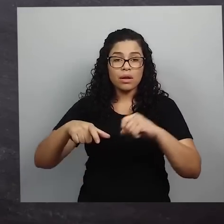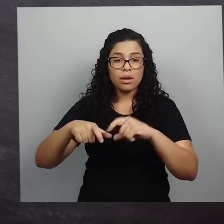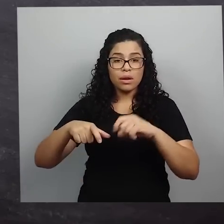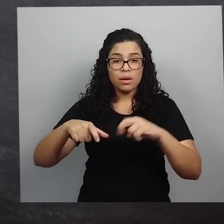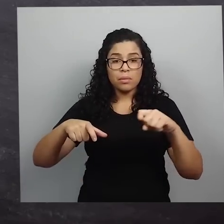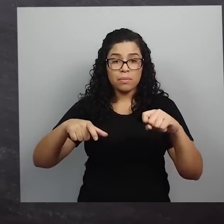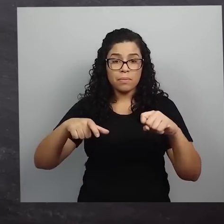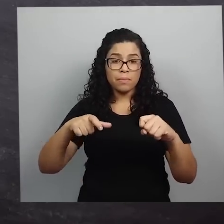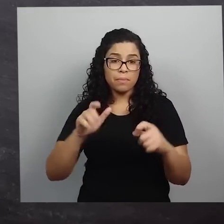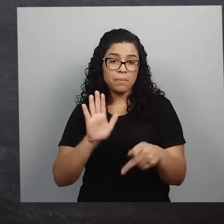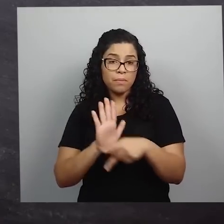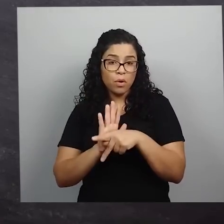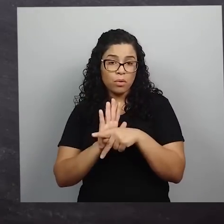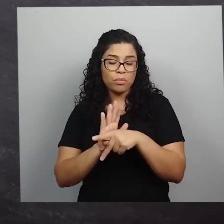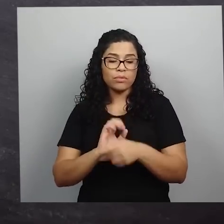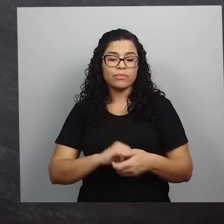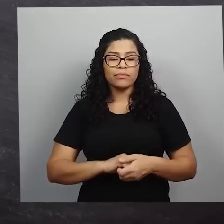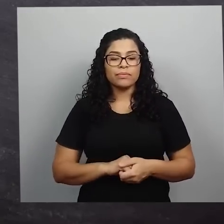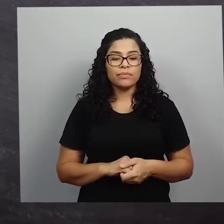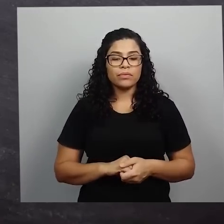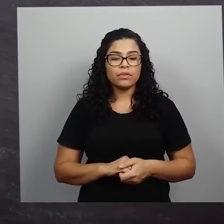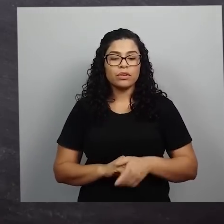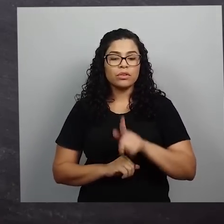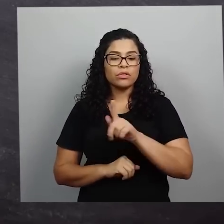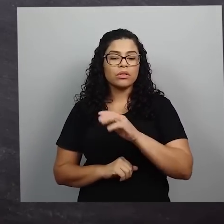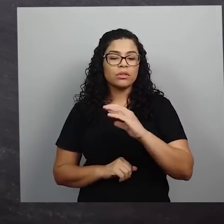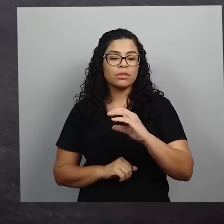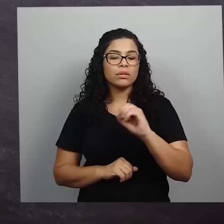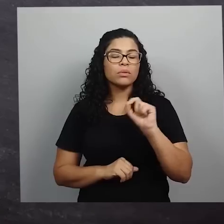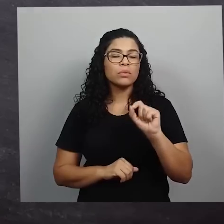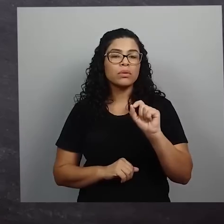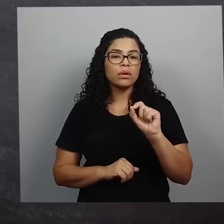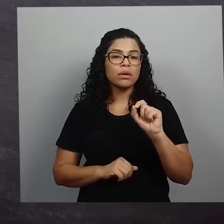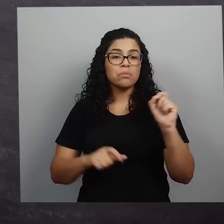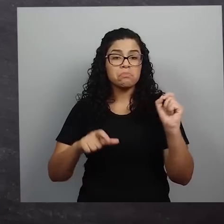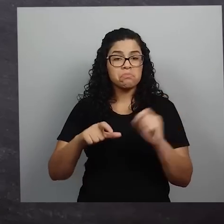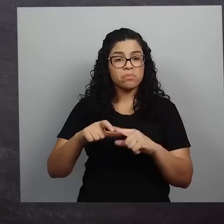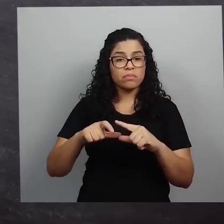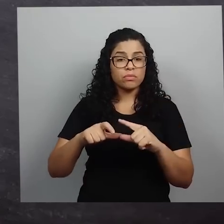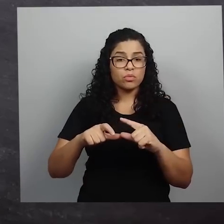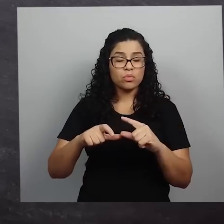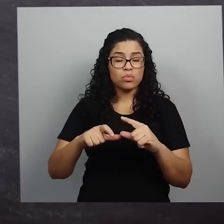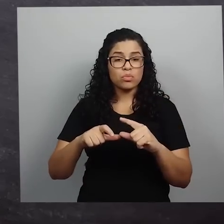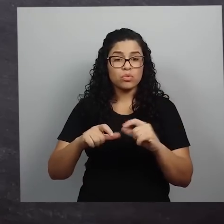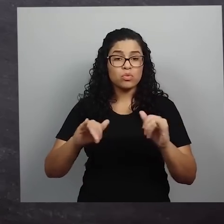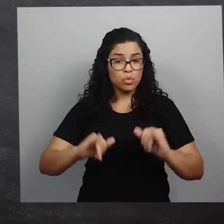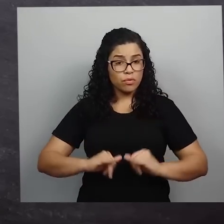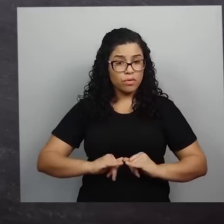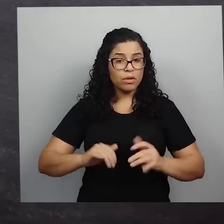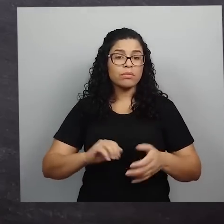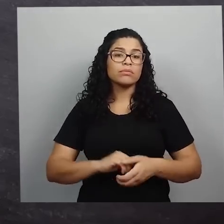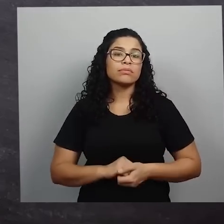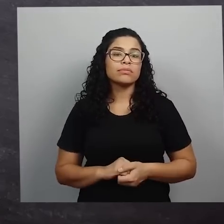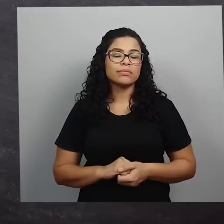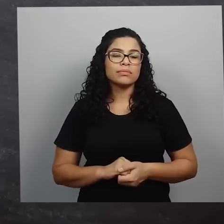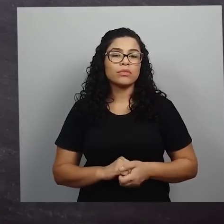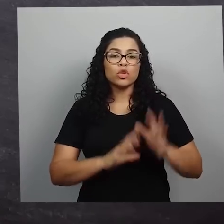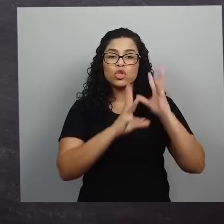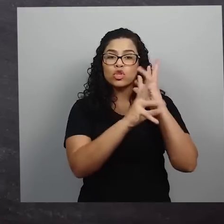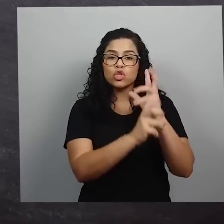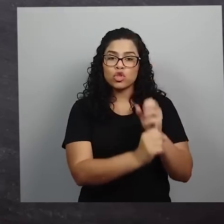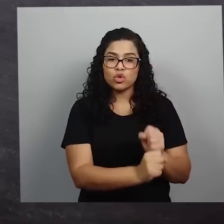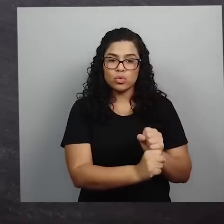time, GC, gols contra o time, e SG, o saldo de